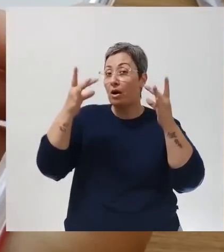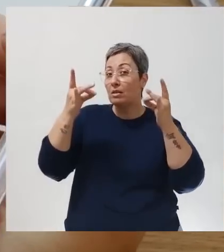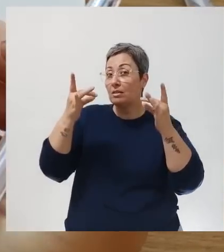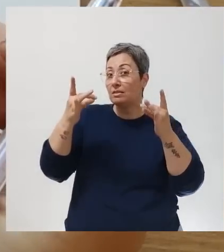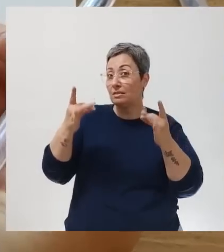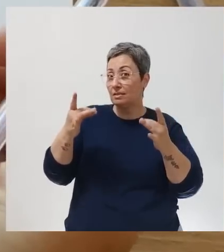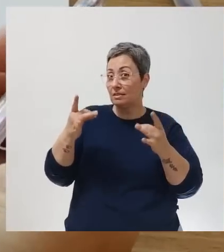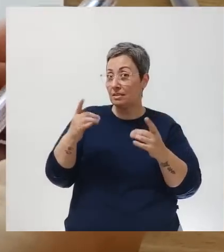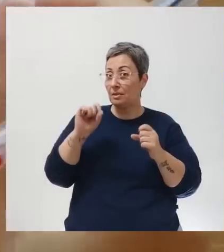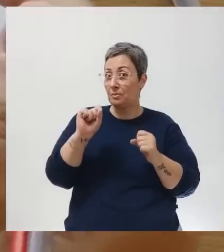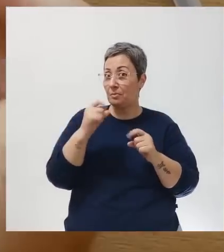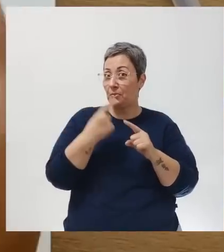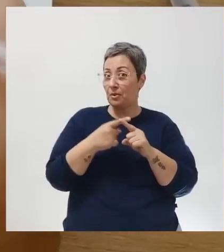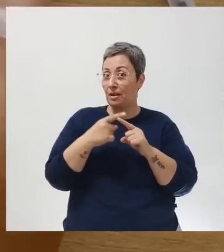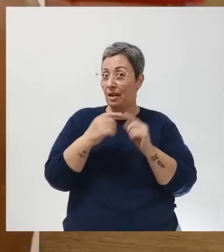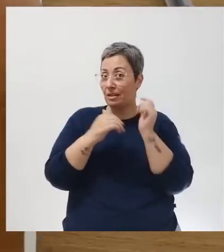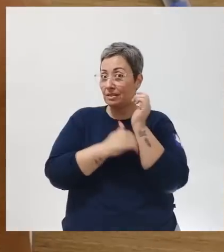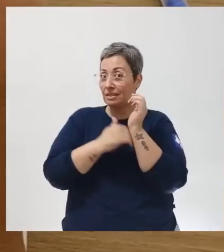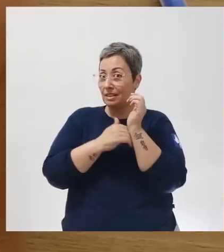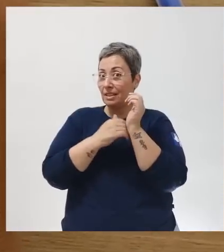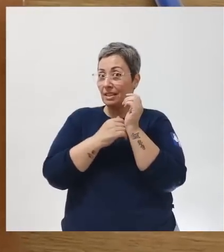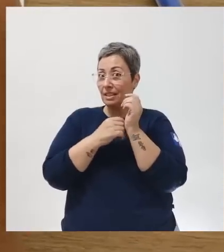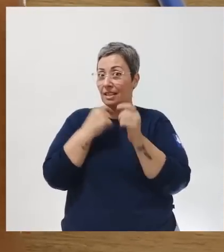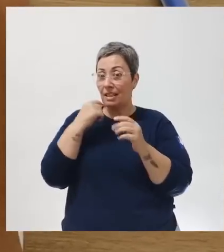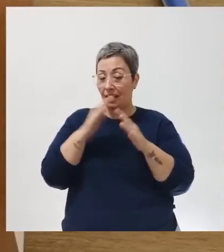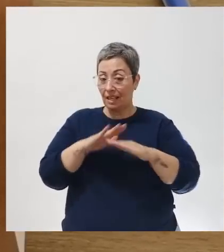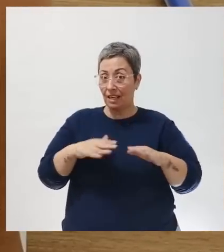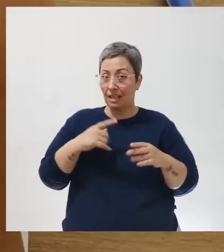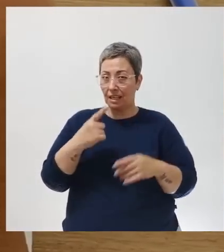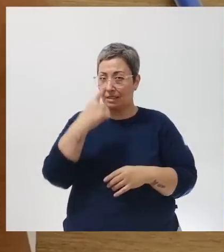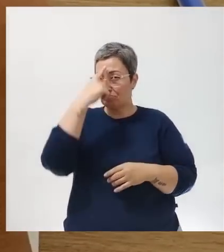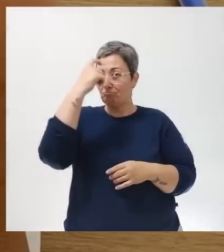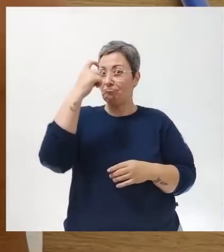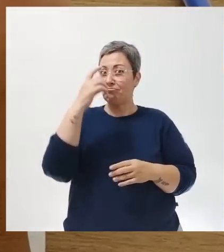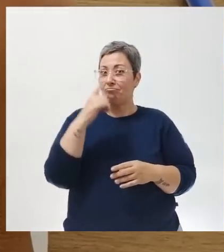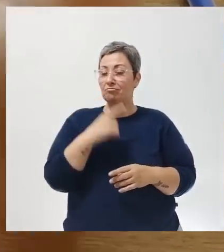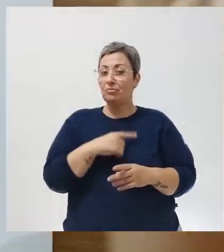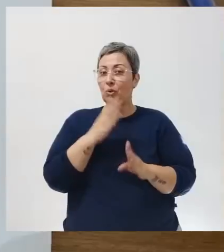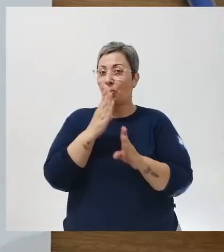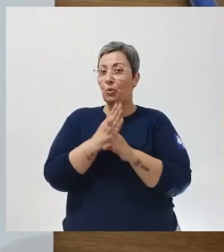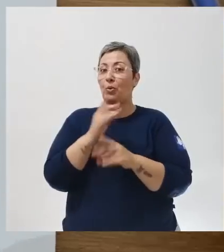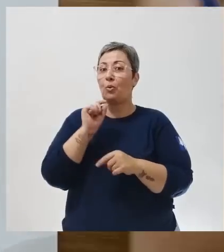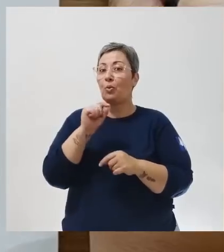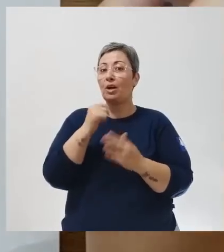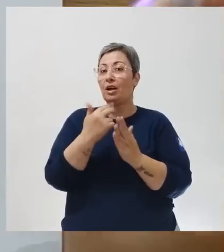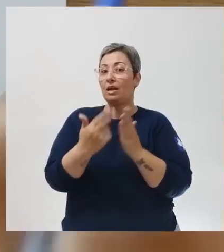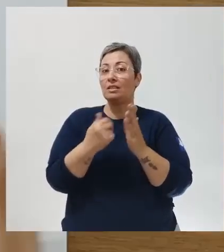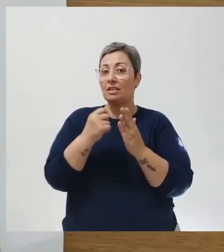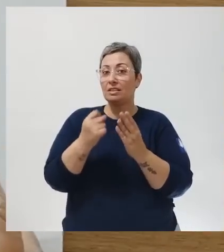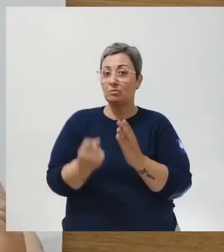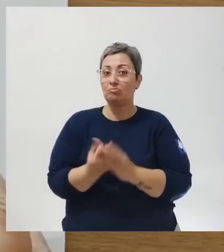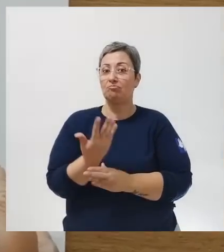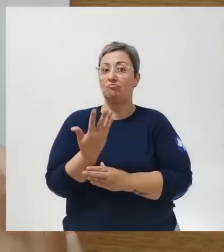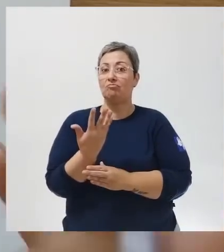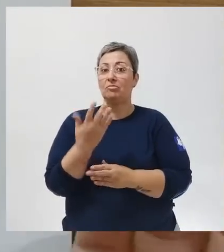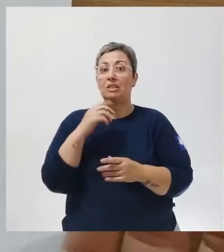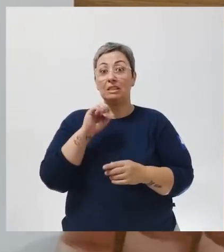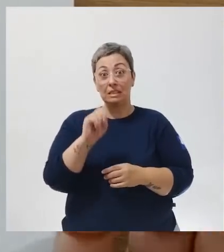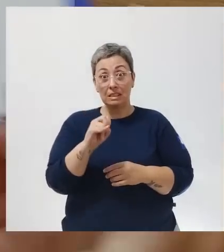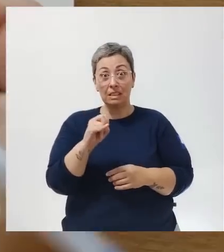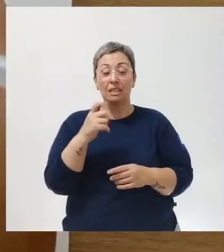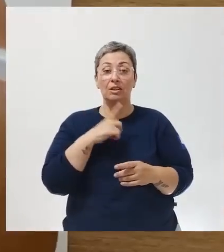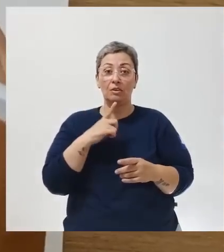da árvore, porque o segredo é a criança adivinhar qual desenho vai aparecer. Se